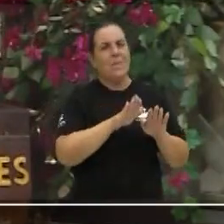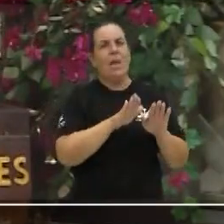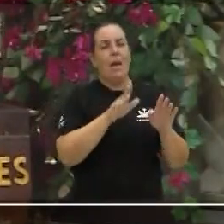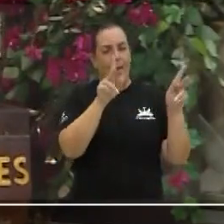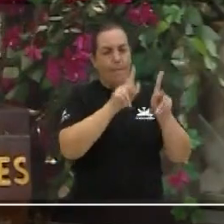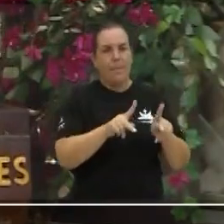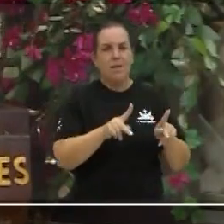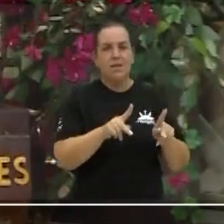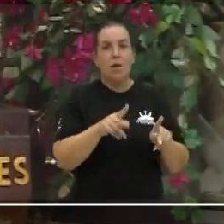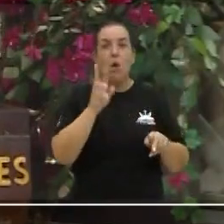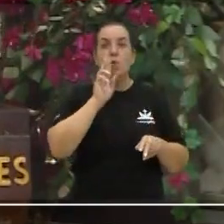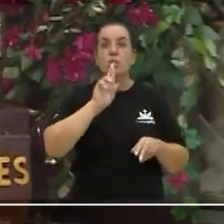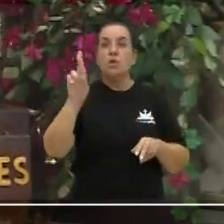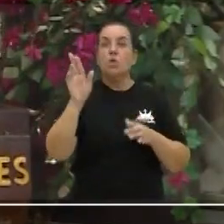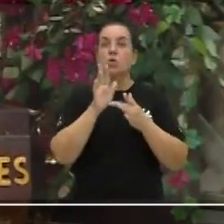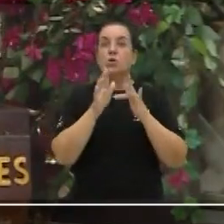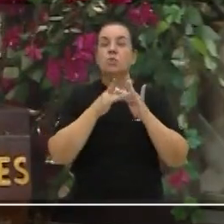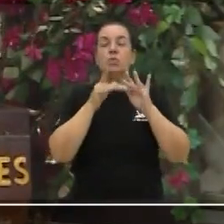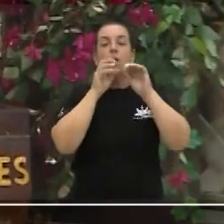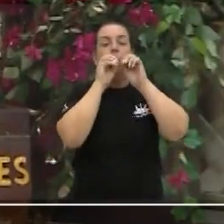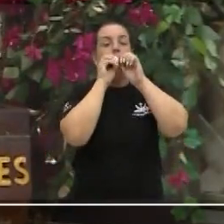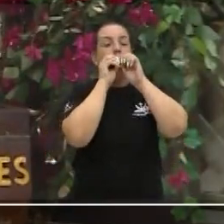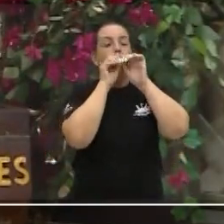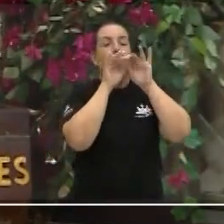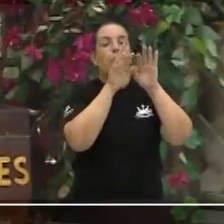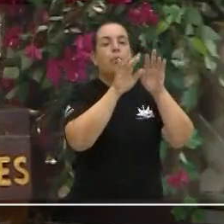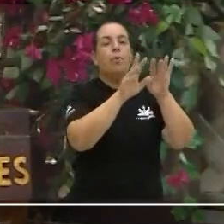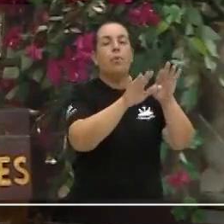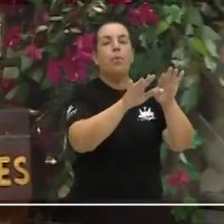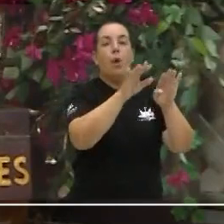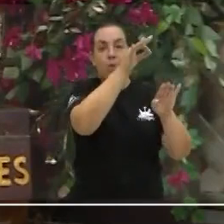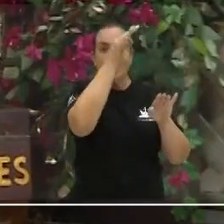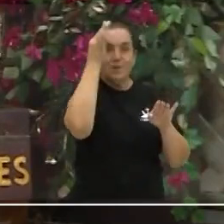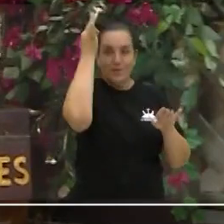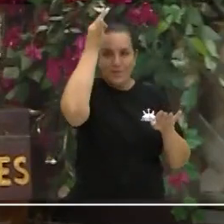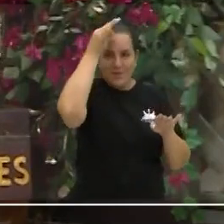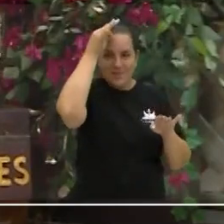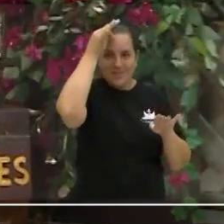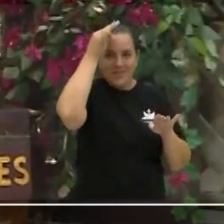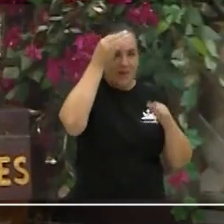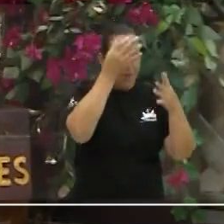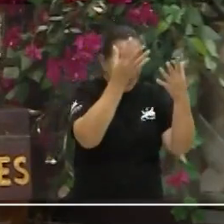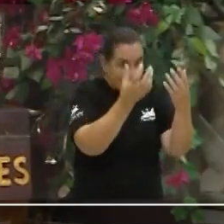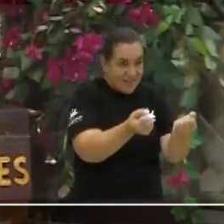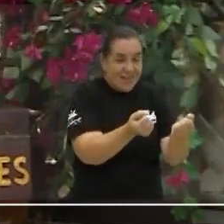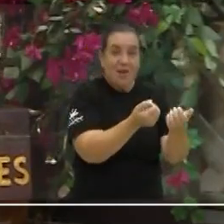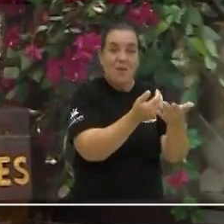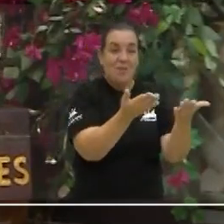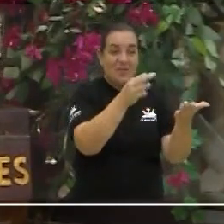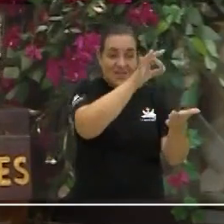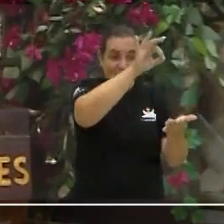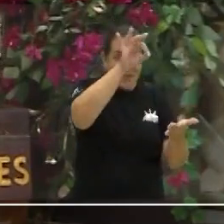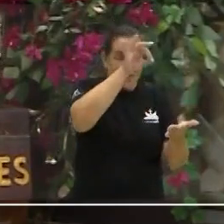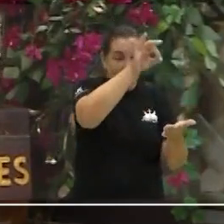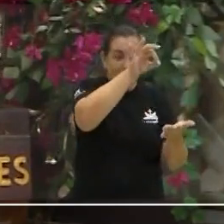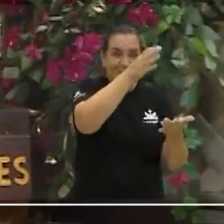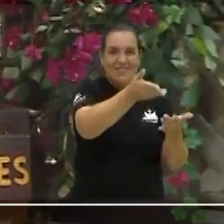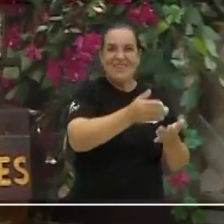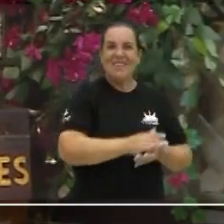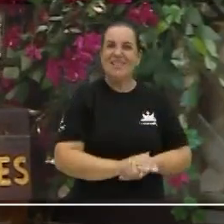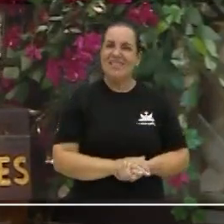Senhor sopra o Espírito Santo. Recebam o Espírito Santo.